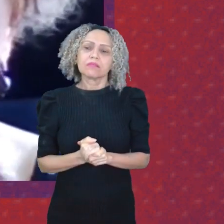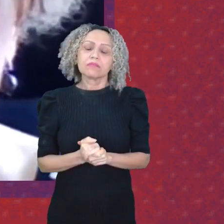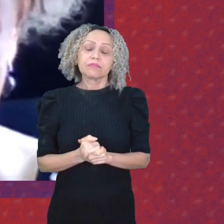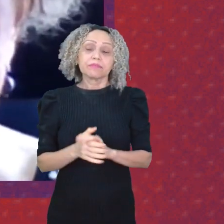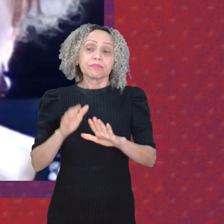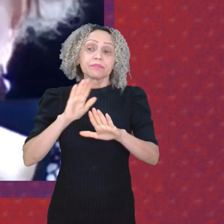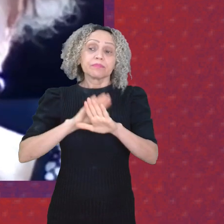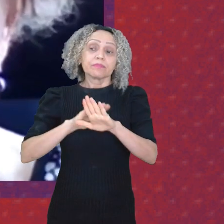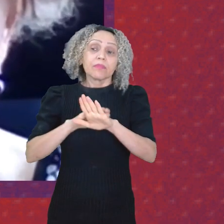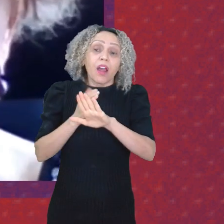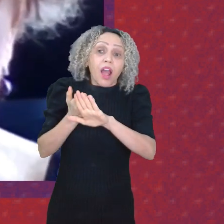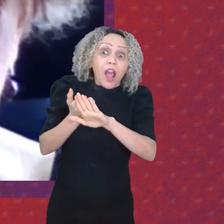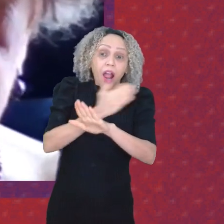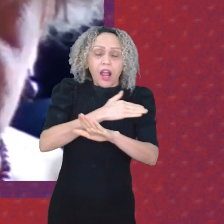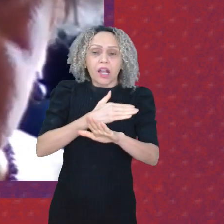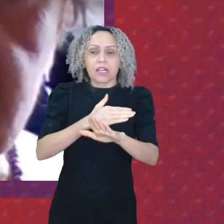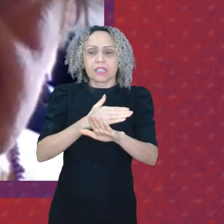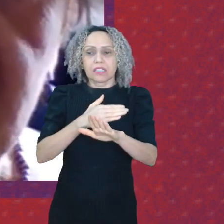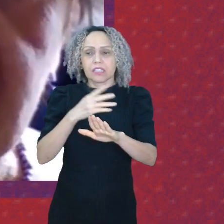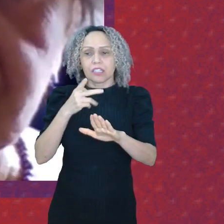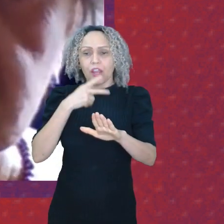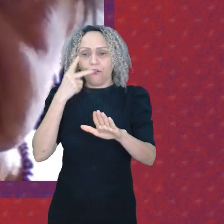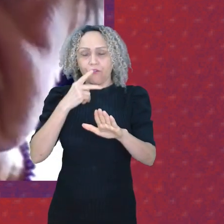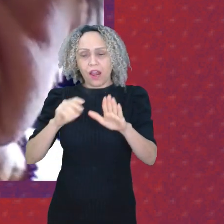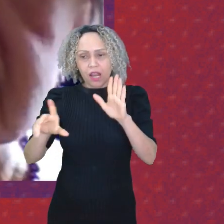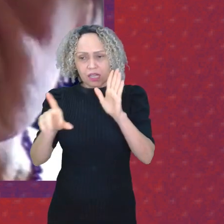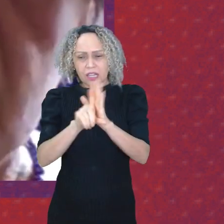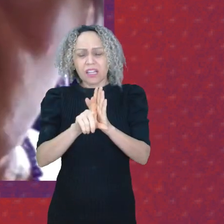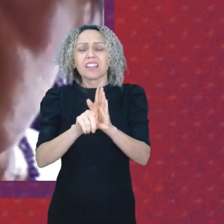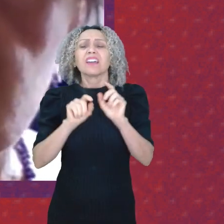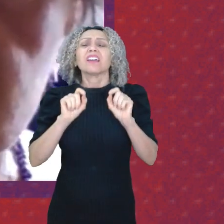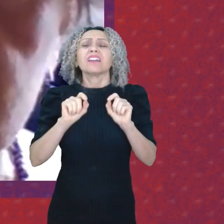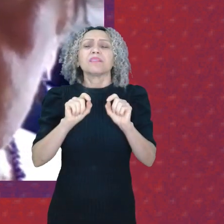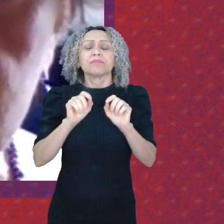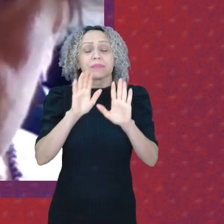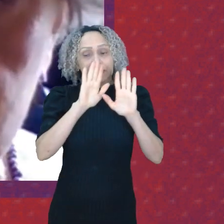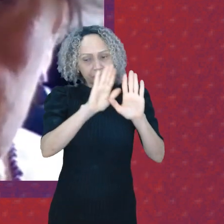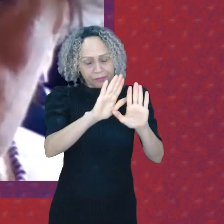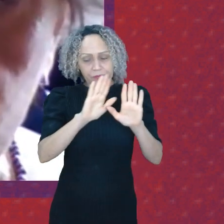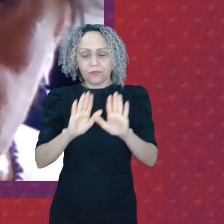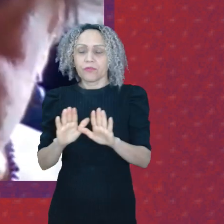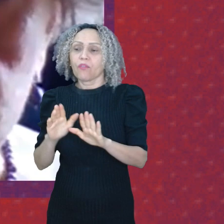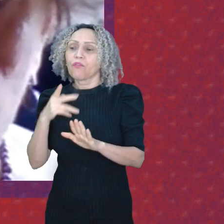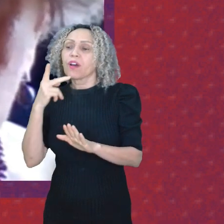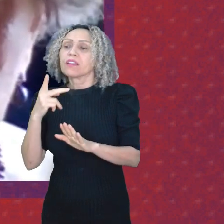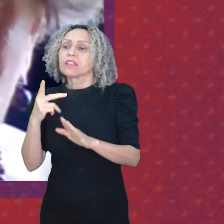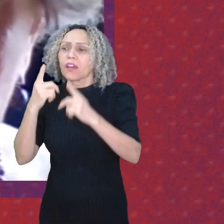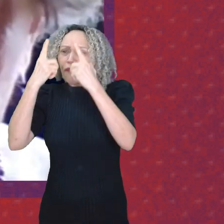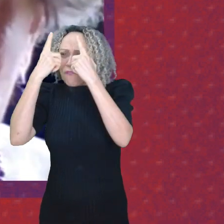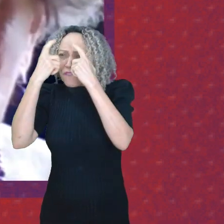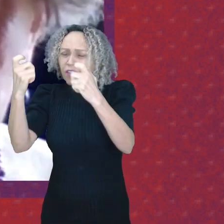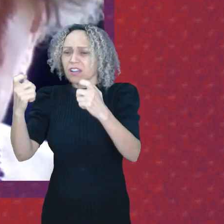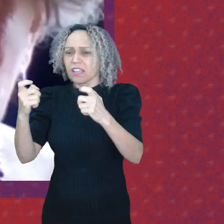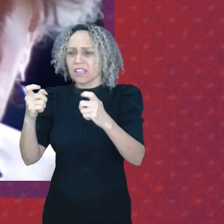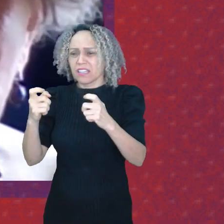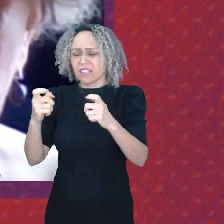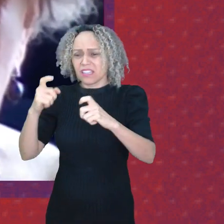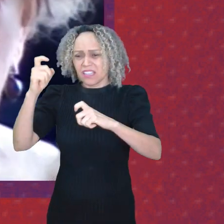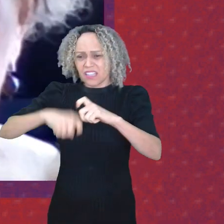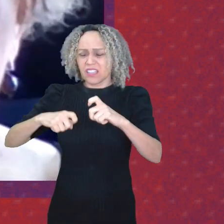Antes de falar das leis, eu quero falar a violência sexual, o estupro,